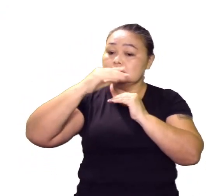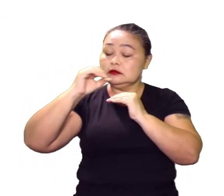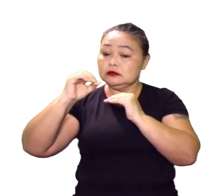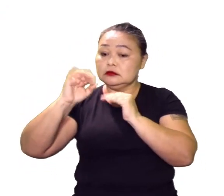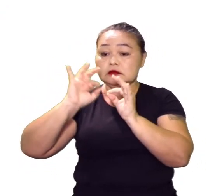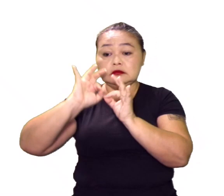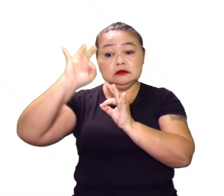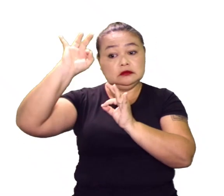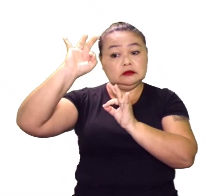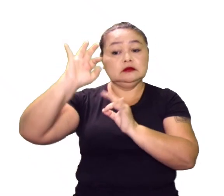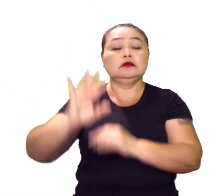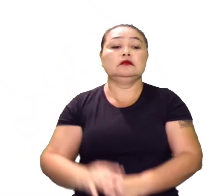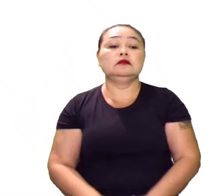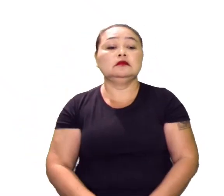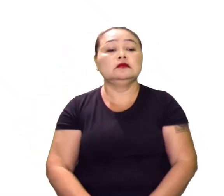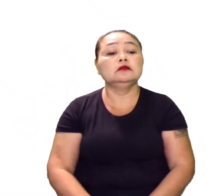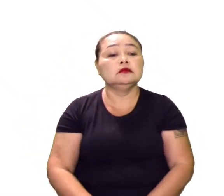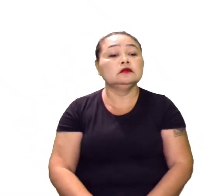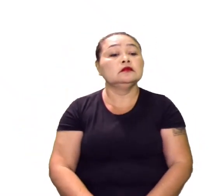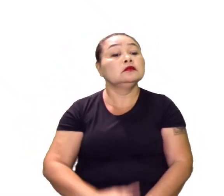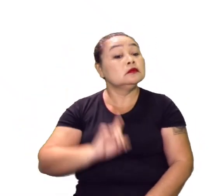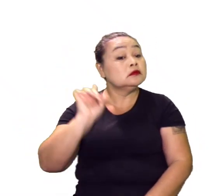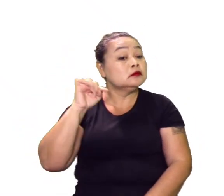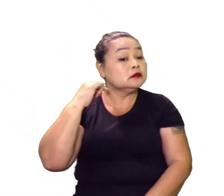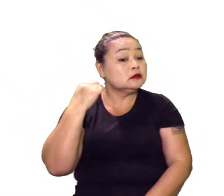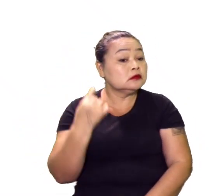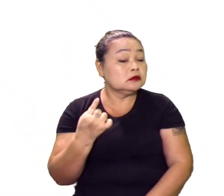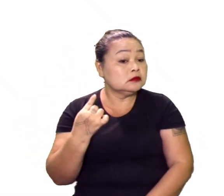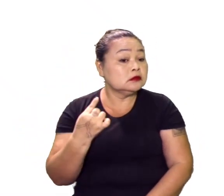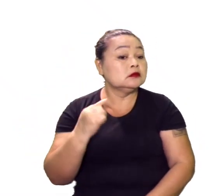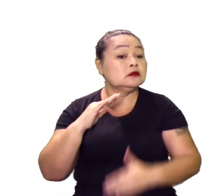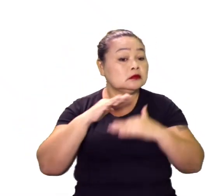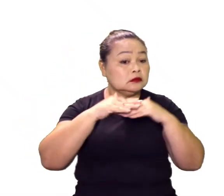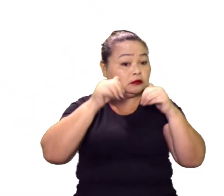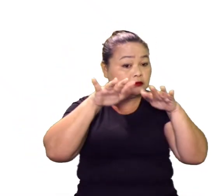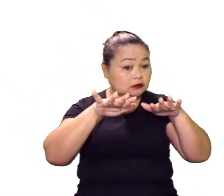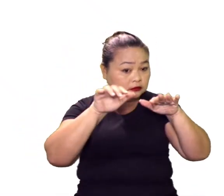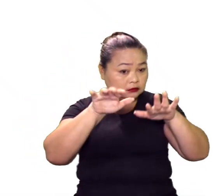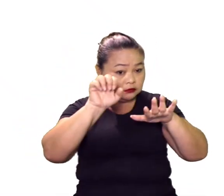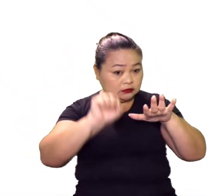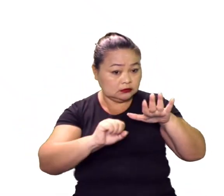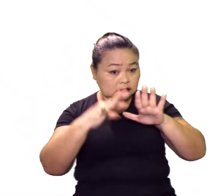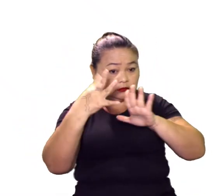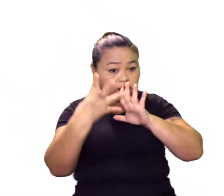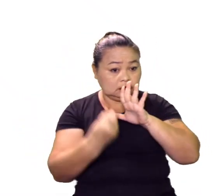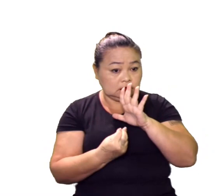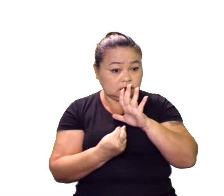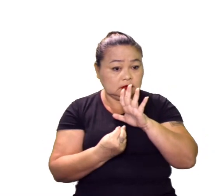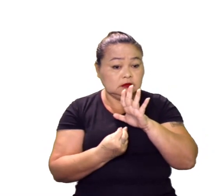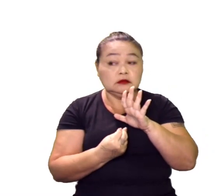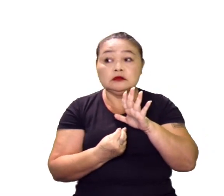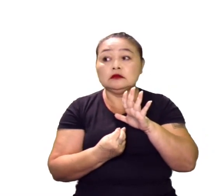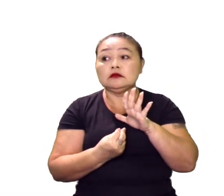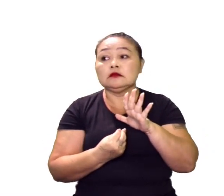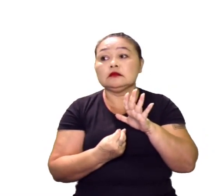200 metros. O próximo tipo de relevo, os planaltos sedimentares do sul da